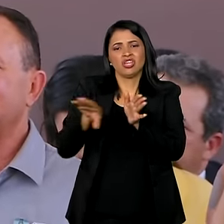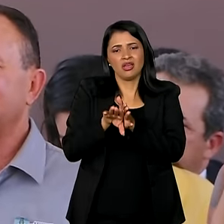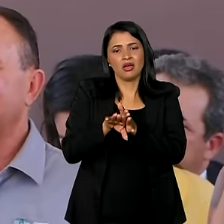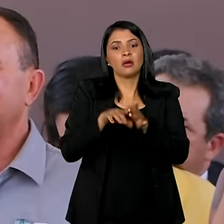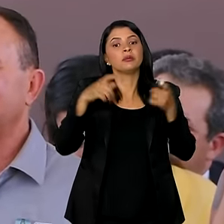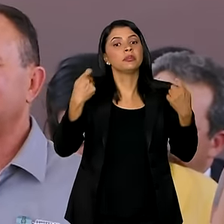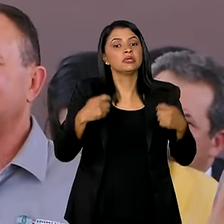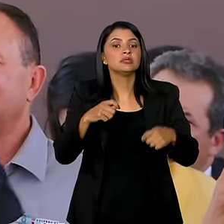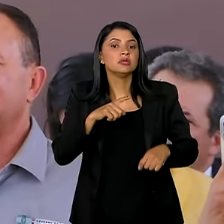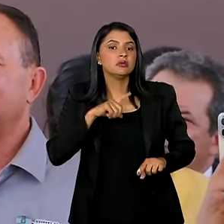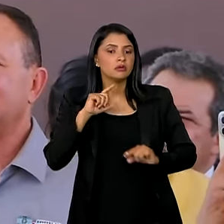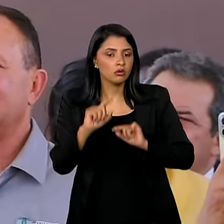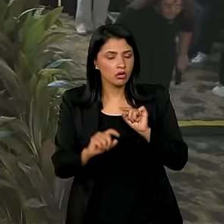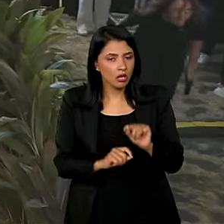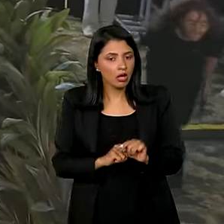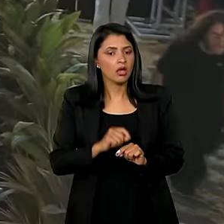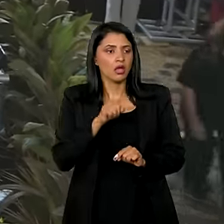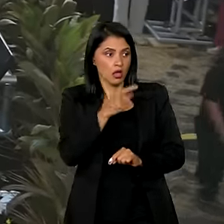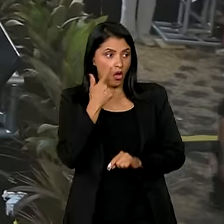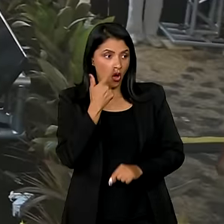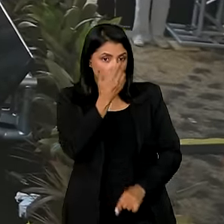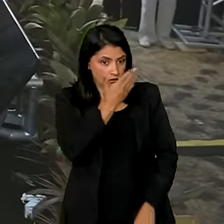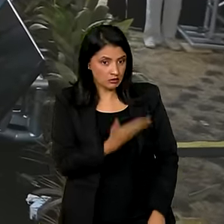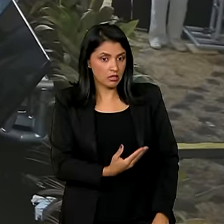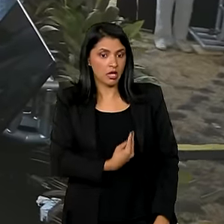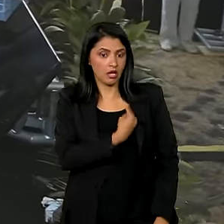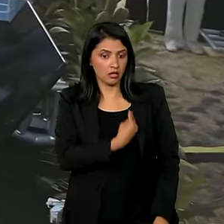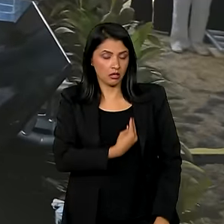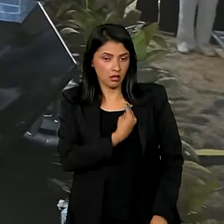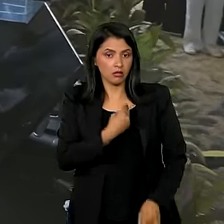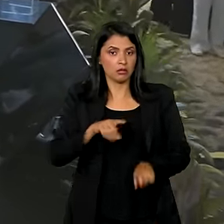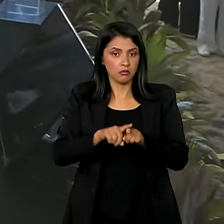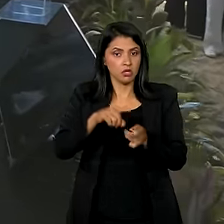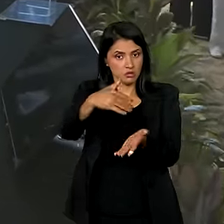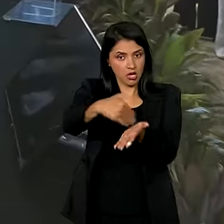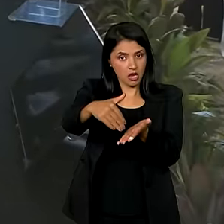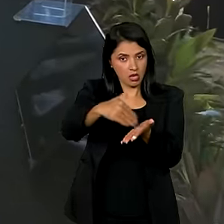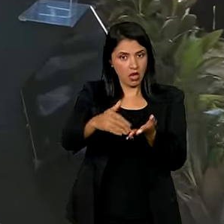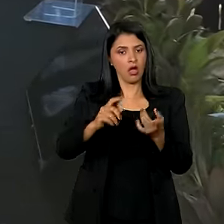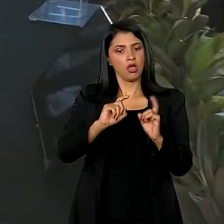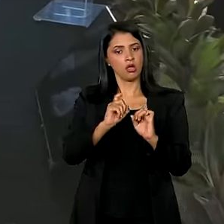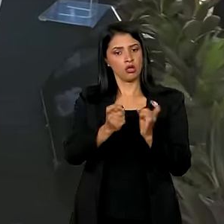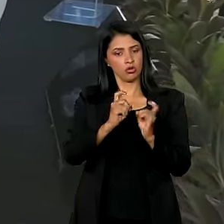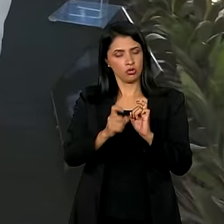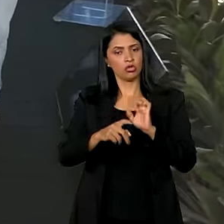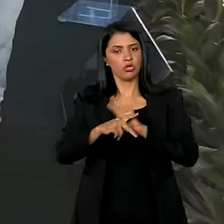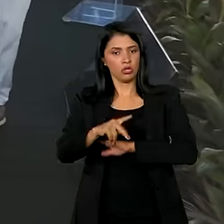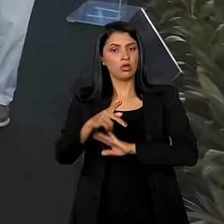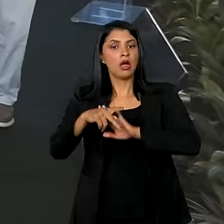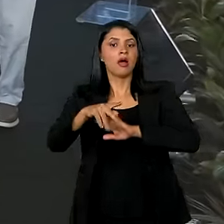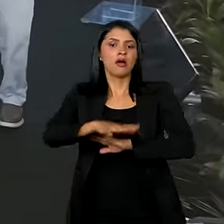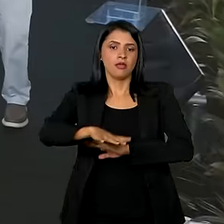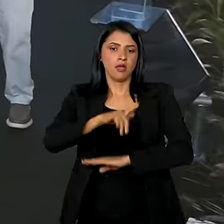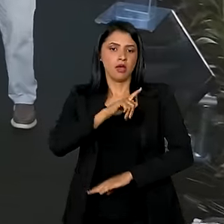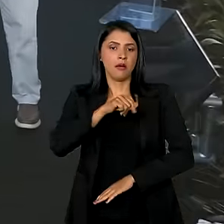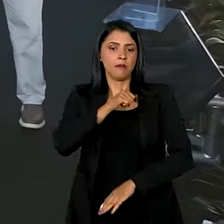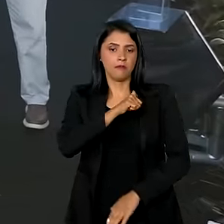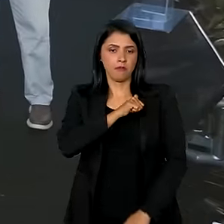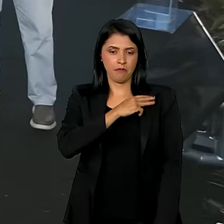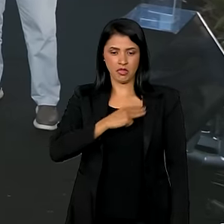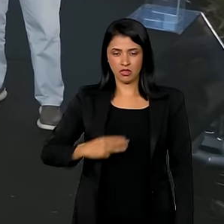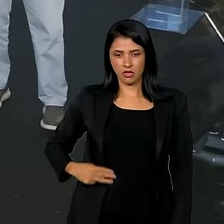tem? A gente, Bege, você que está aqui o secretário executivo da ministra da Saúde,